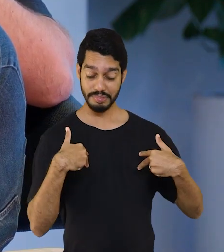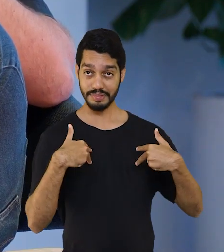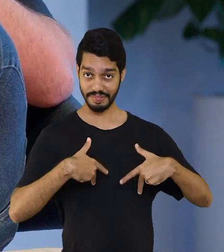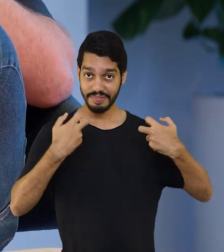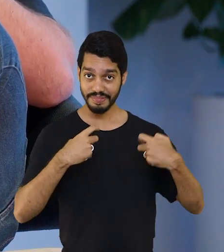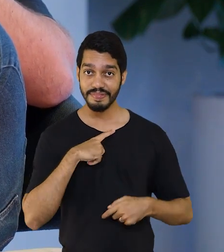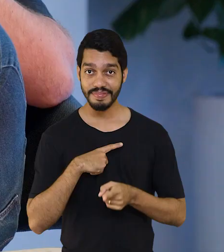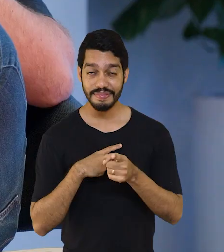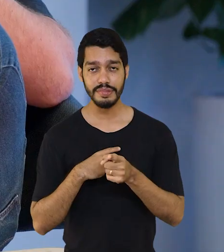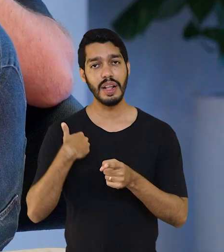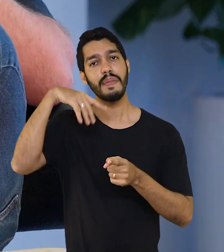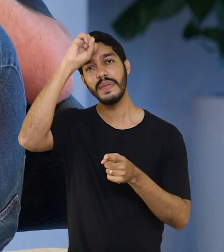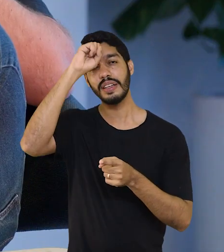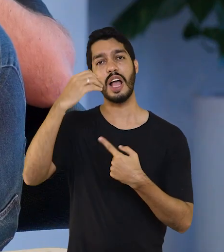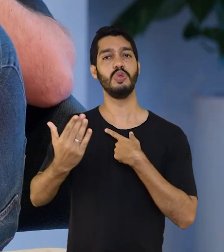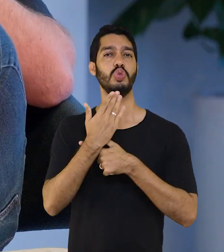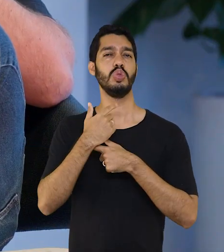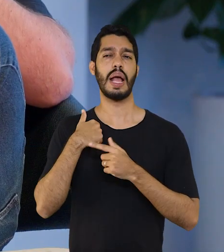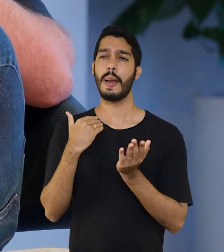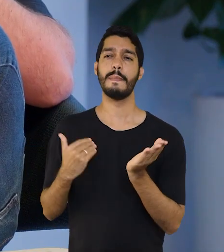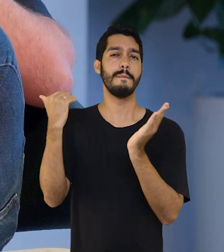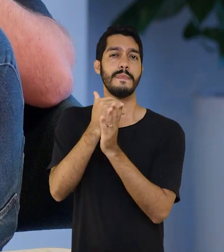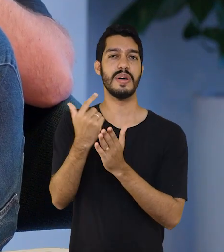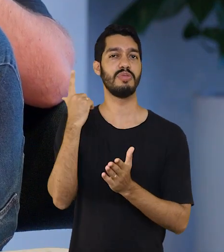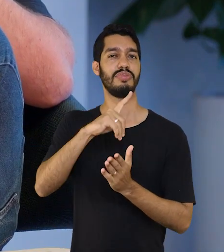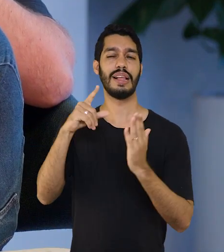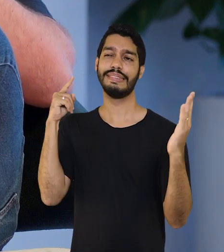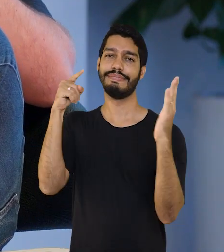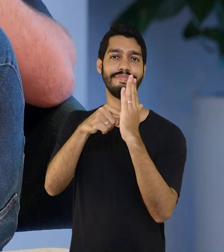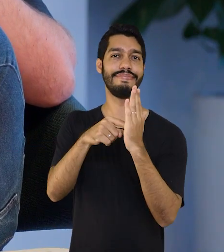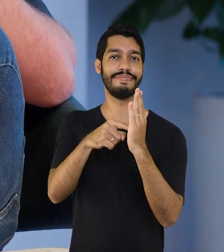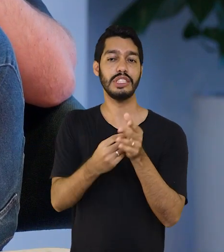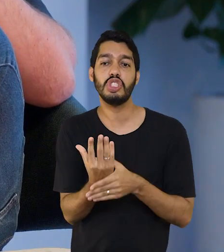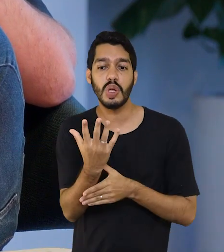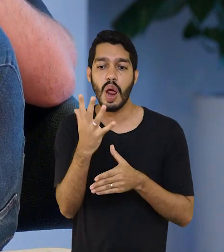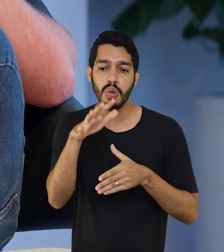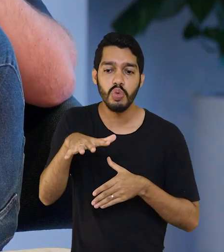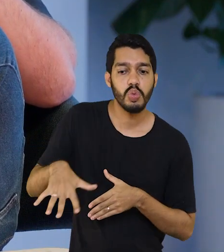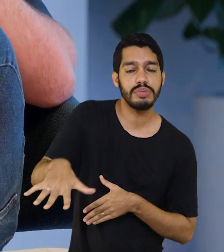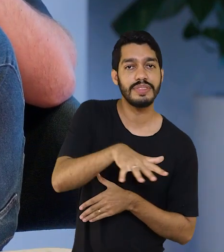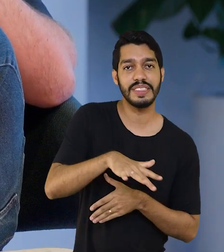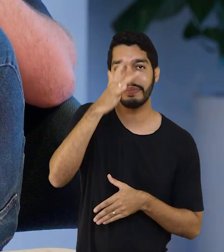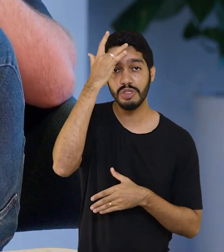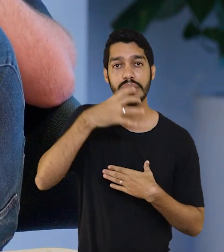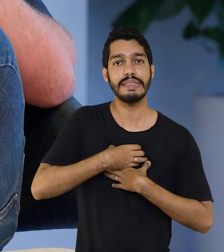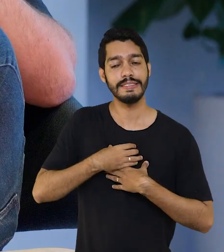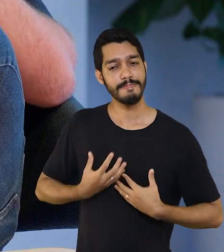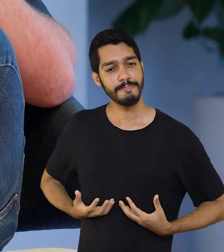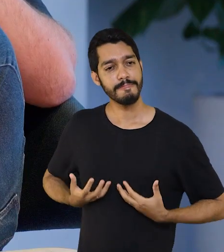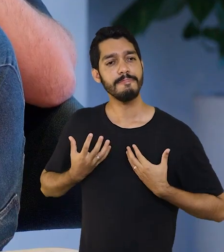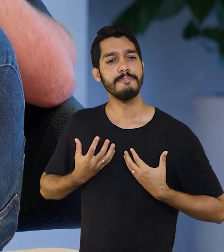lugar, assim, o que eu tenho aprendido é que isso te ajuda a ir mais longe. Que você cria um ambiente onde as pessoas todas se